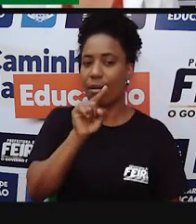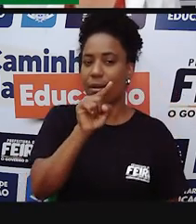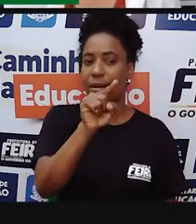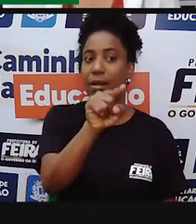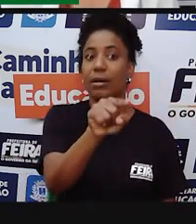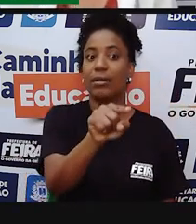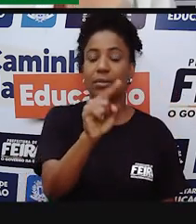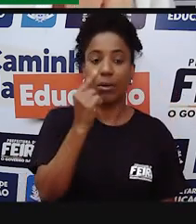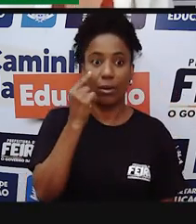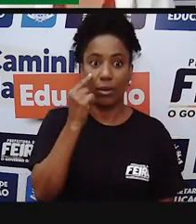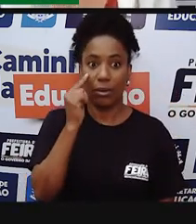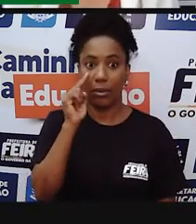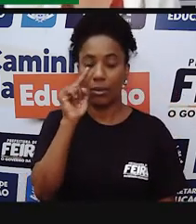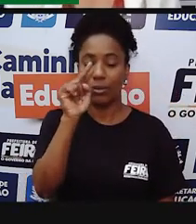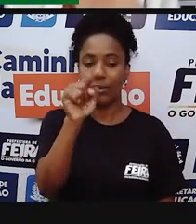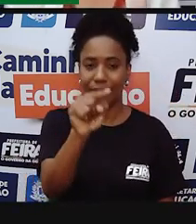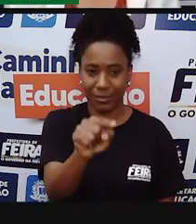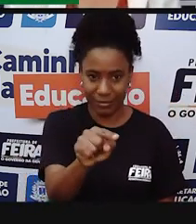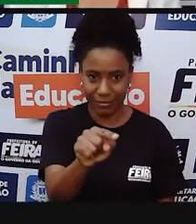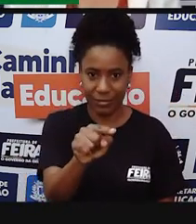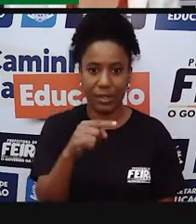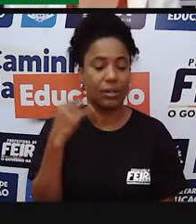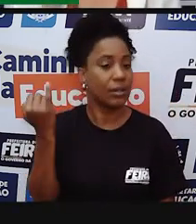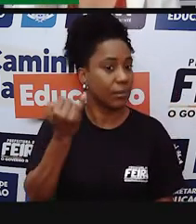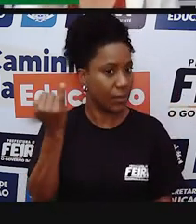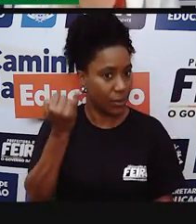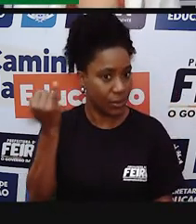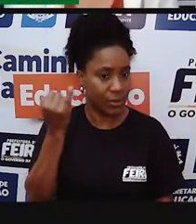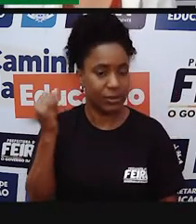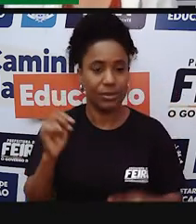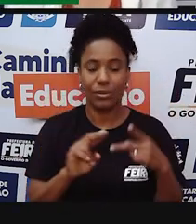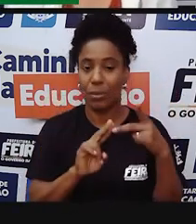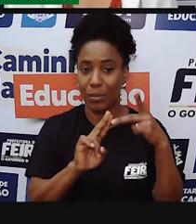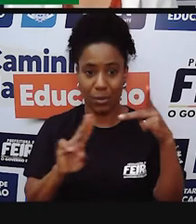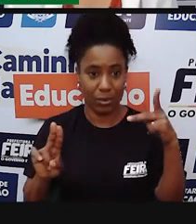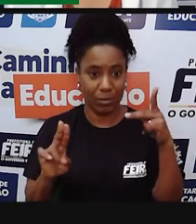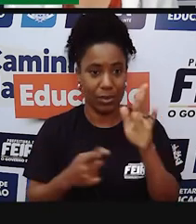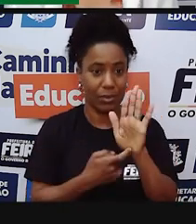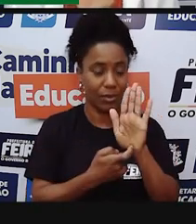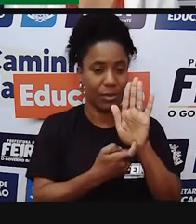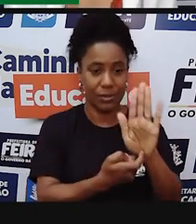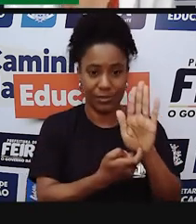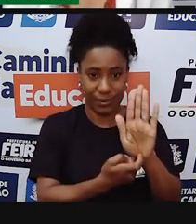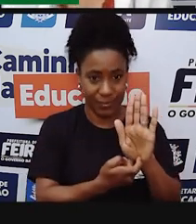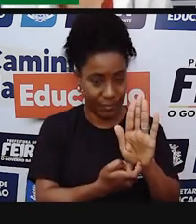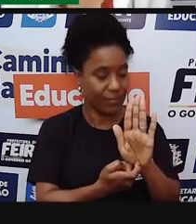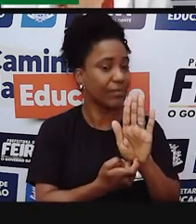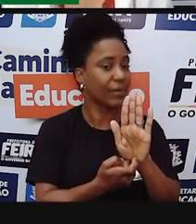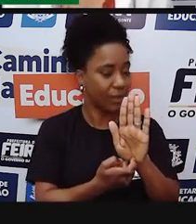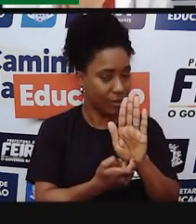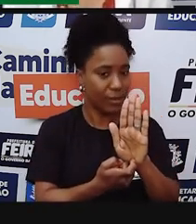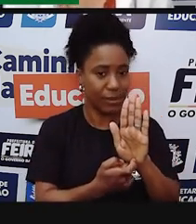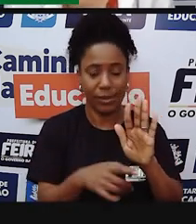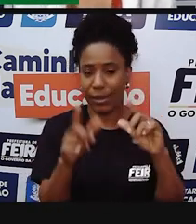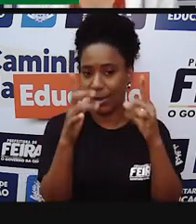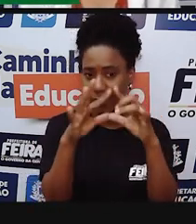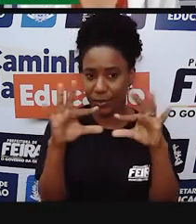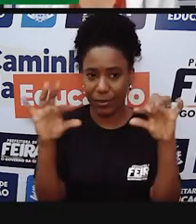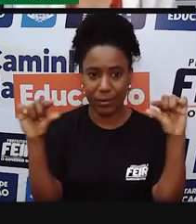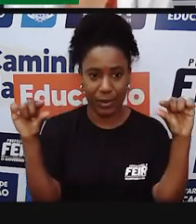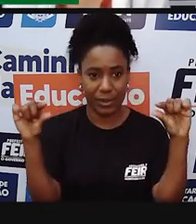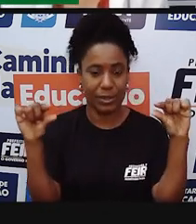é importante no uso do pronome demonstrativo você Observar se a sua frase se refere